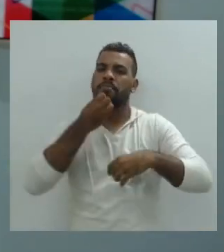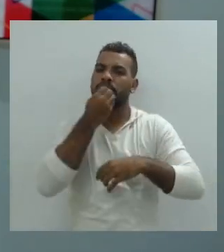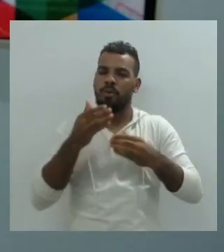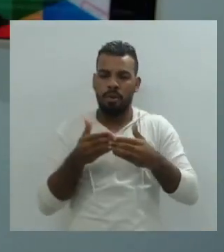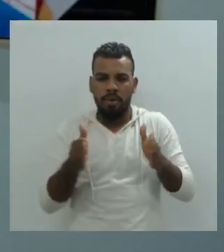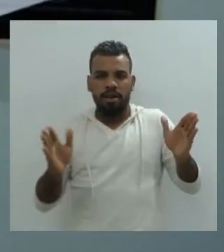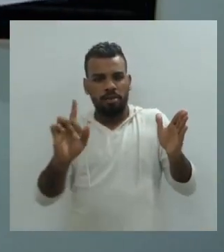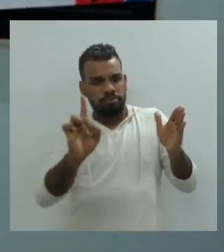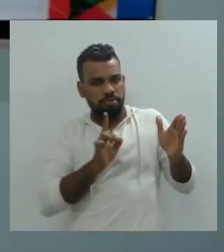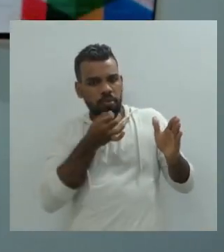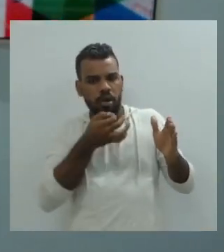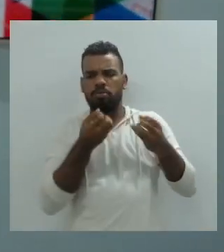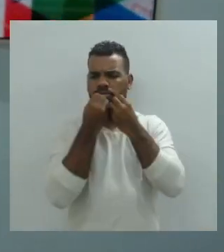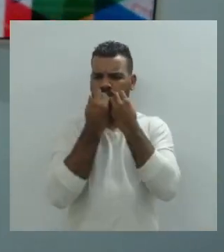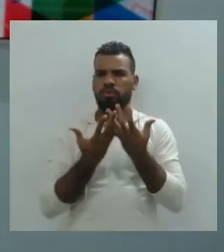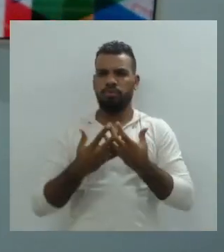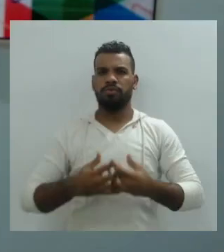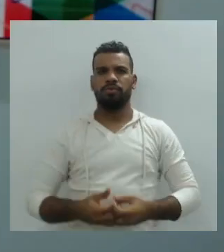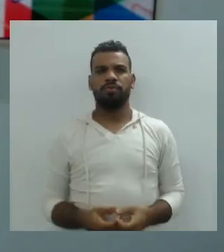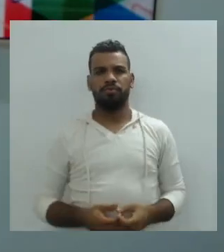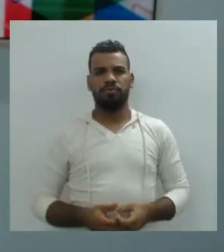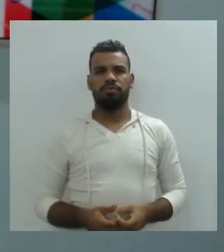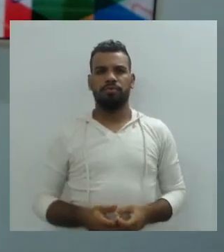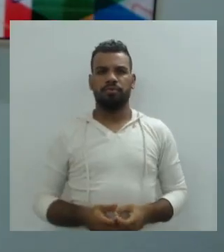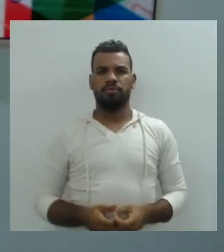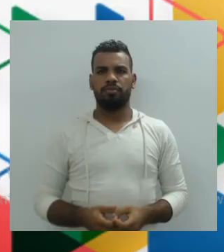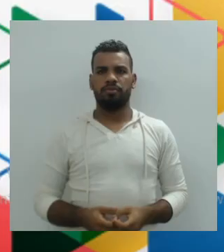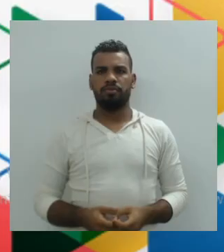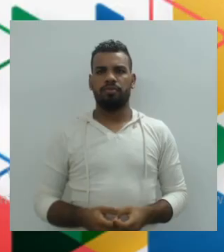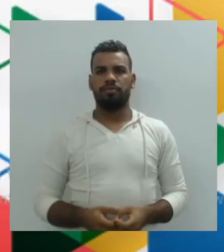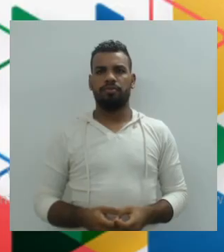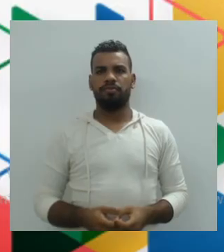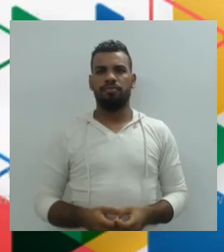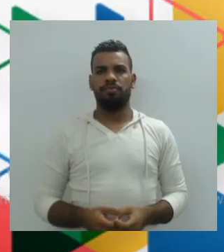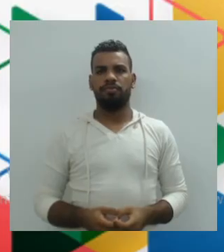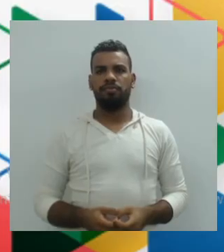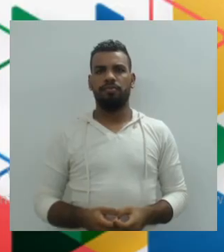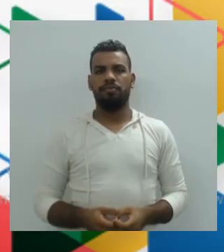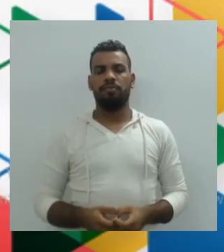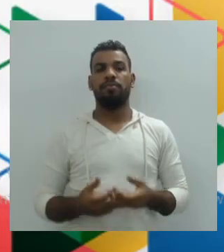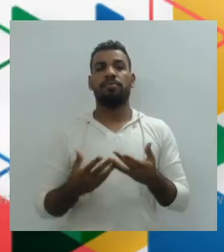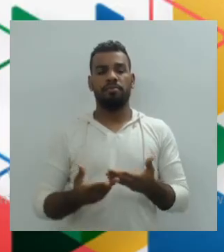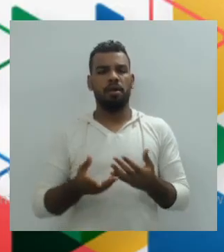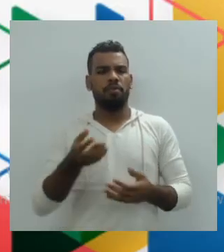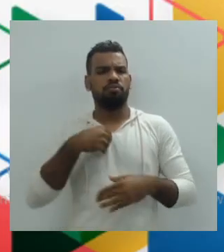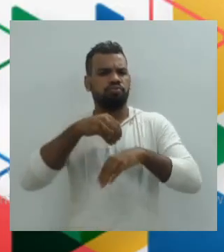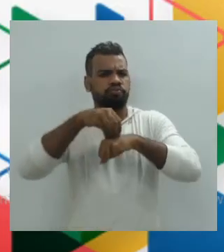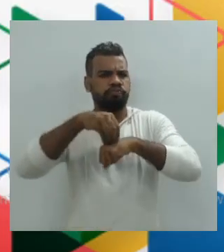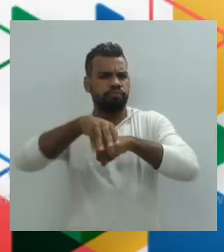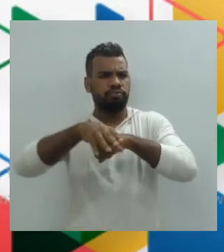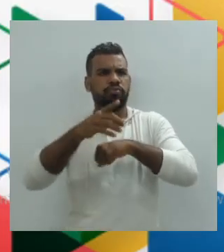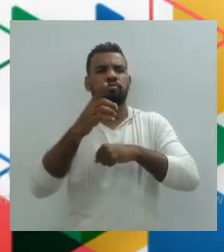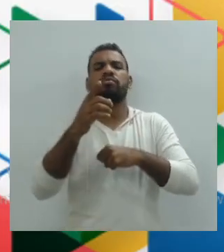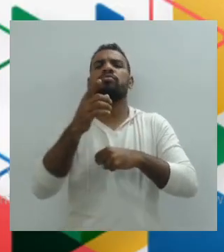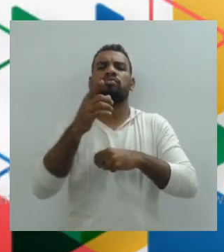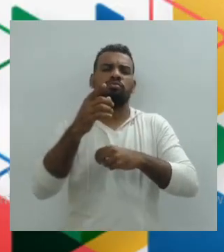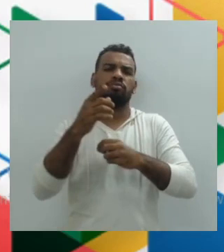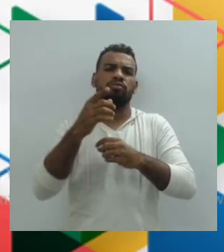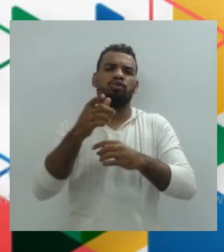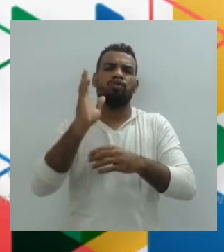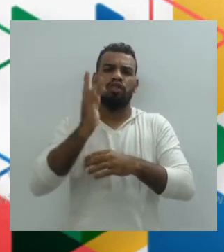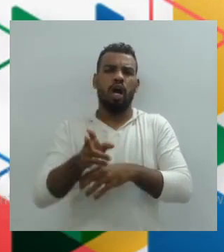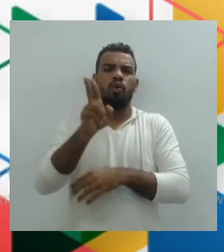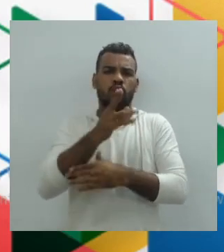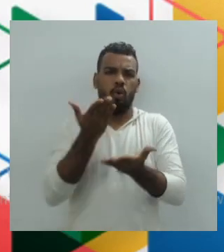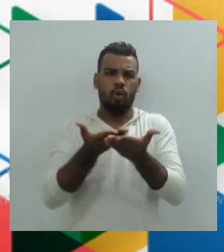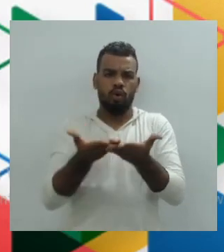muito necessário. Eu também gostaria de indicar para você a seguinte bibliografia que foi consultada e utilizada